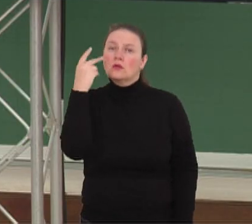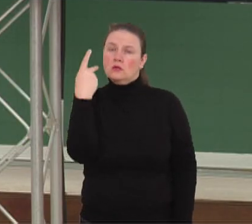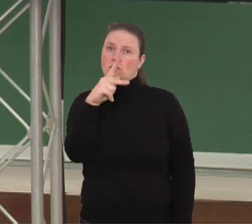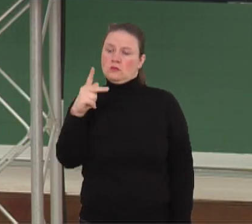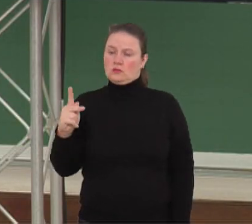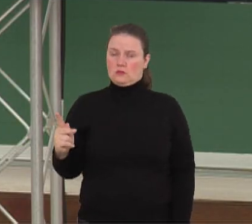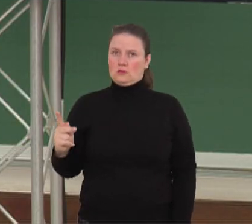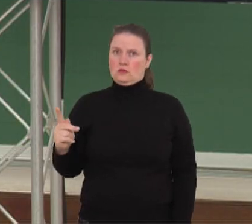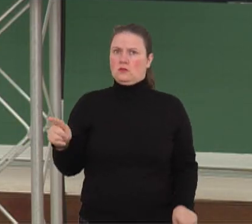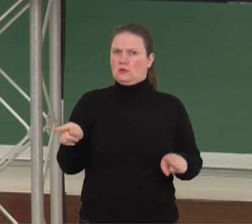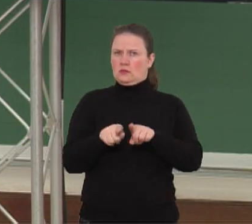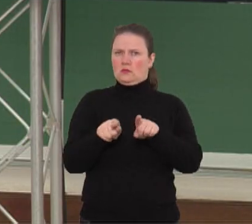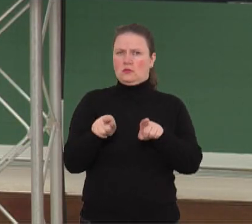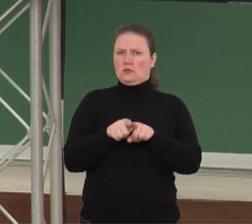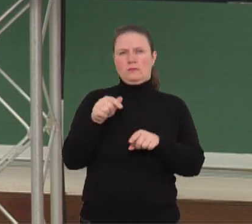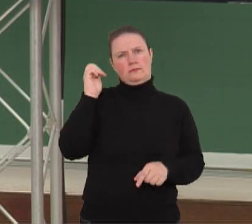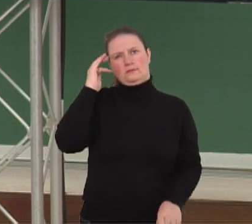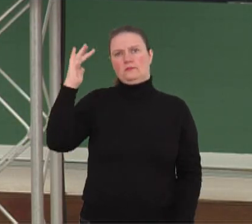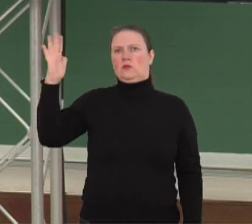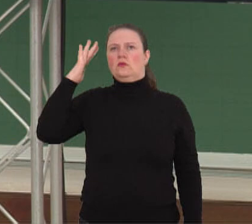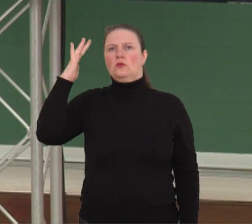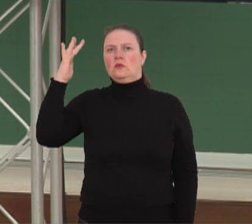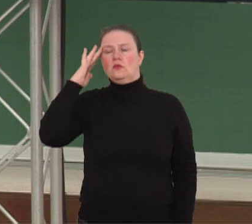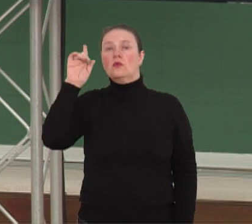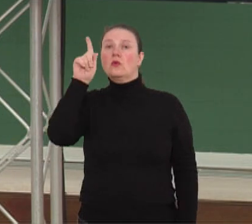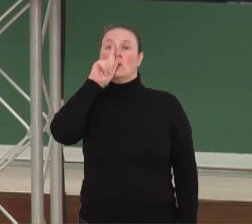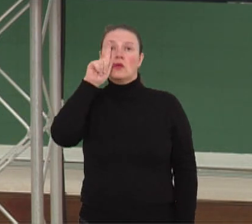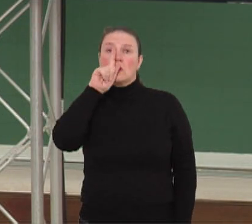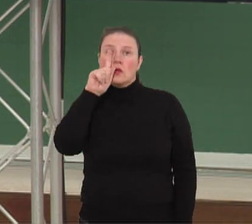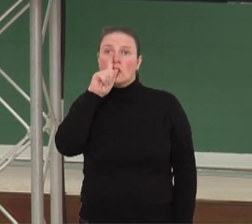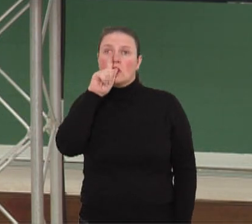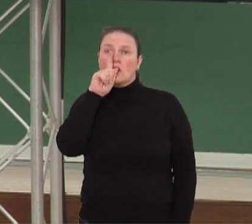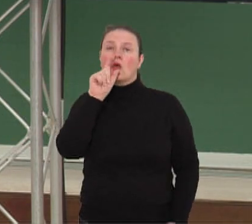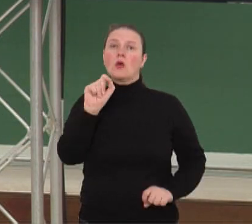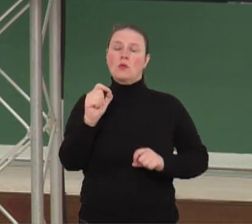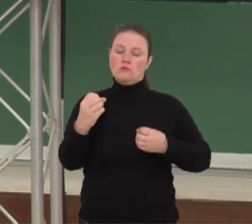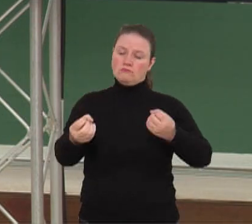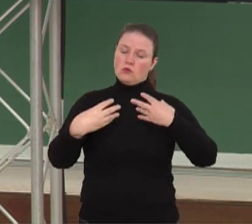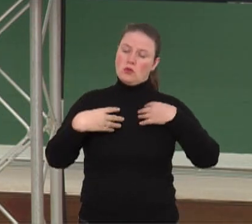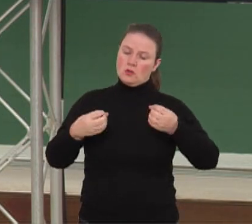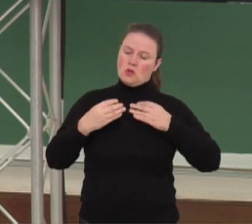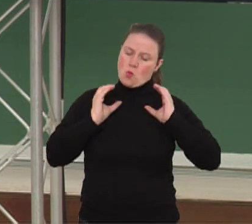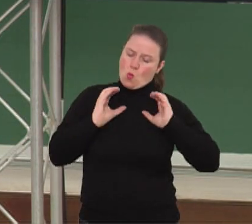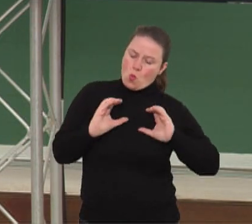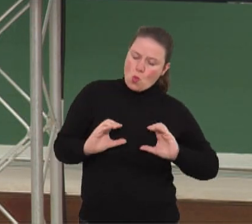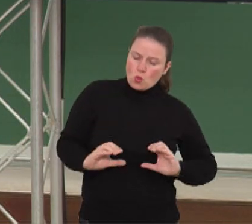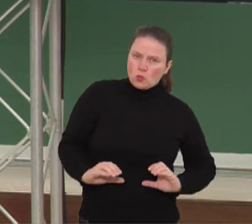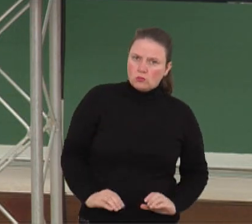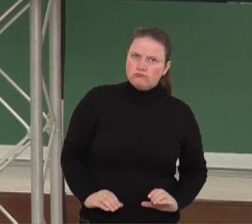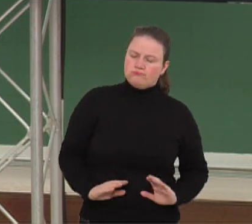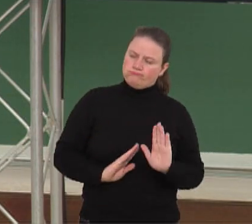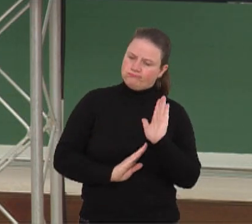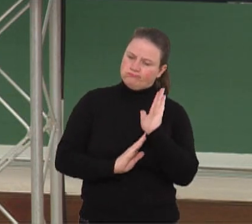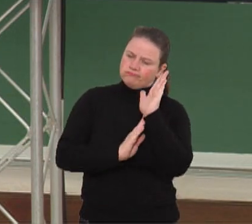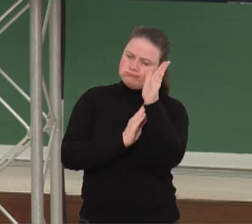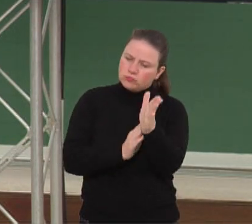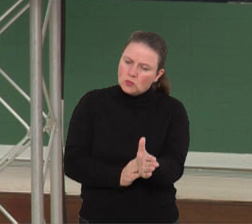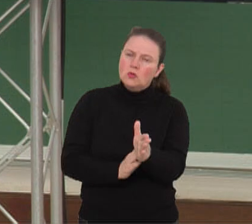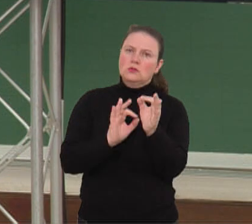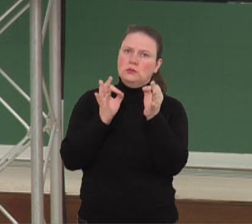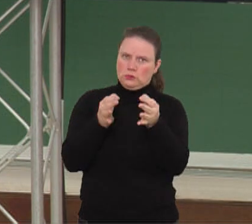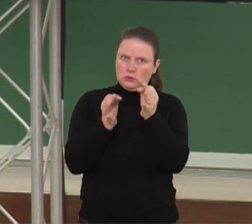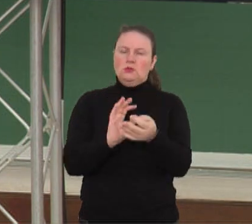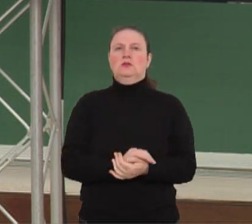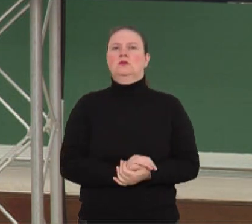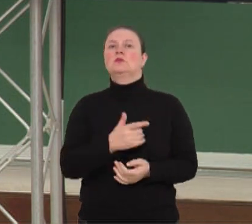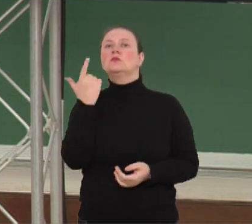inclusive a própria mitologia grega, eram lendas para ensinar bom comportamento para as pessoas. Como as pessoas deveriam se comportar para